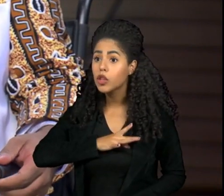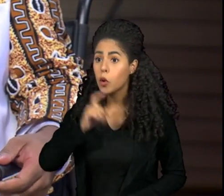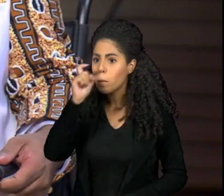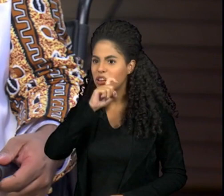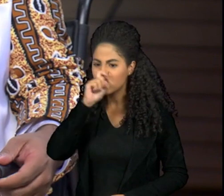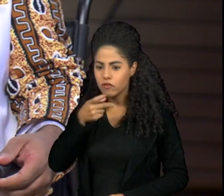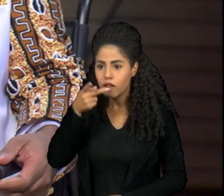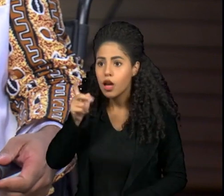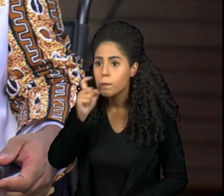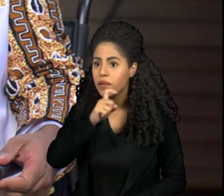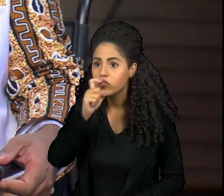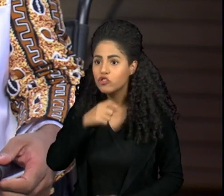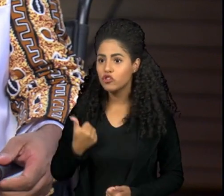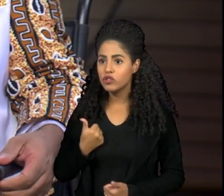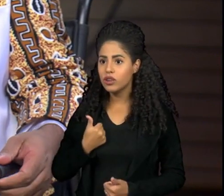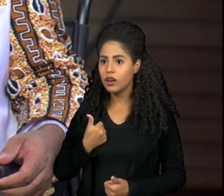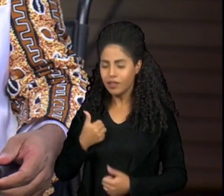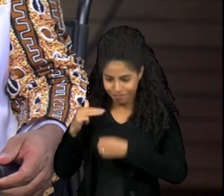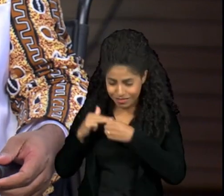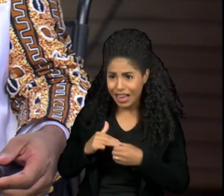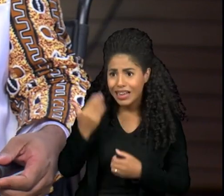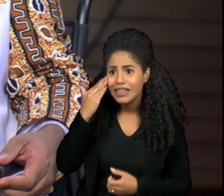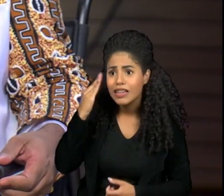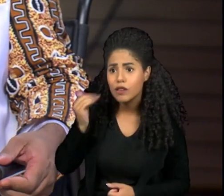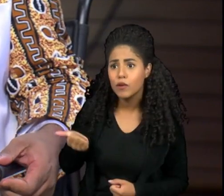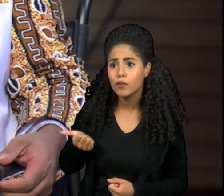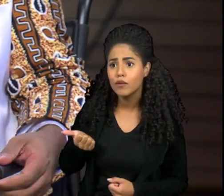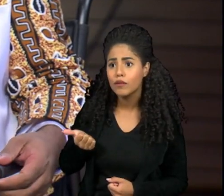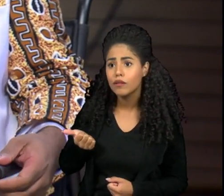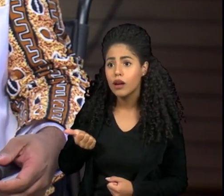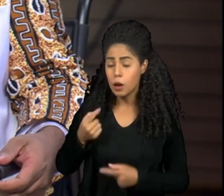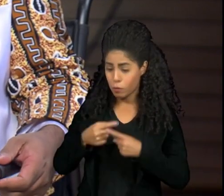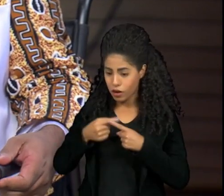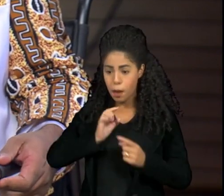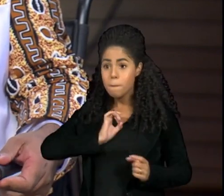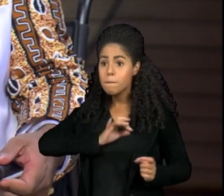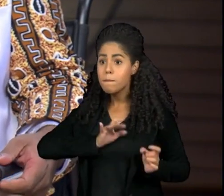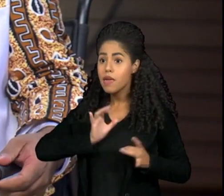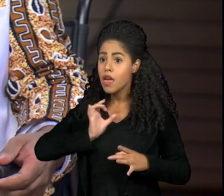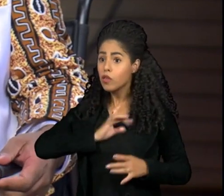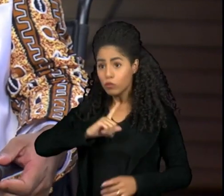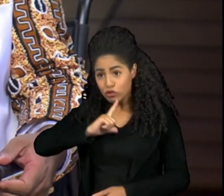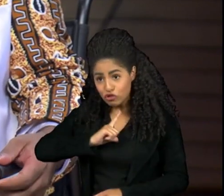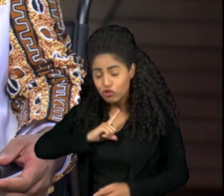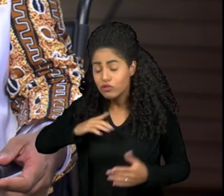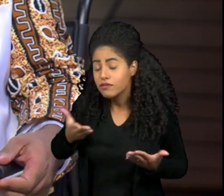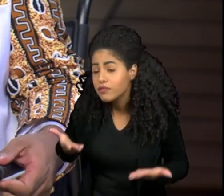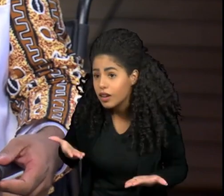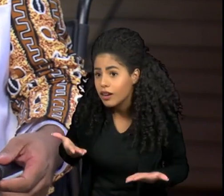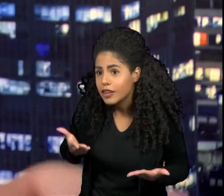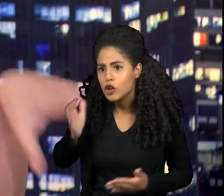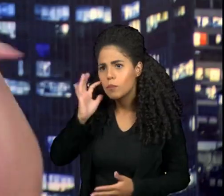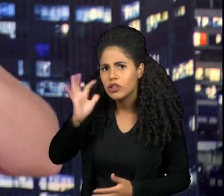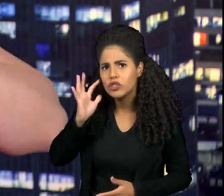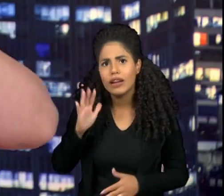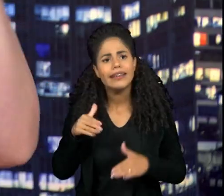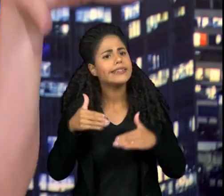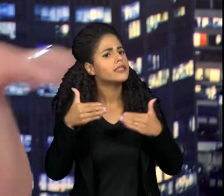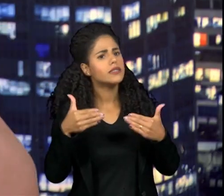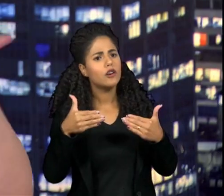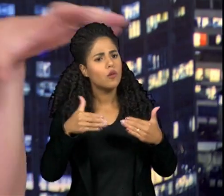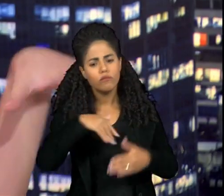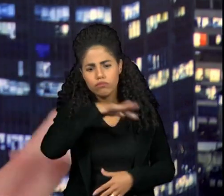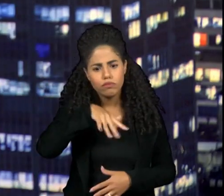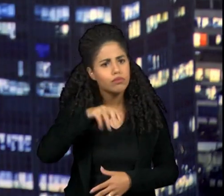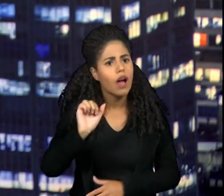no emprego, para não ser hostilizado, entendeu? Para não ser perseguido. Eu mentia. Pense porque numa essa perseguição acontece em